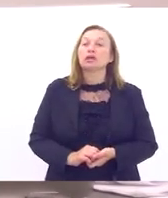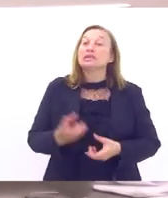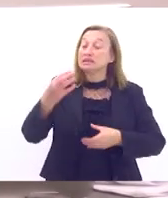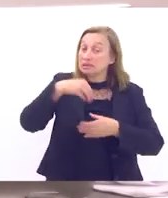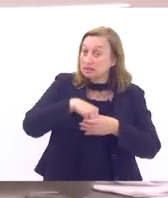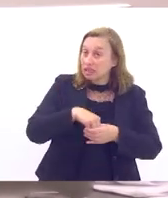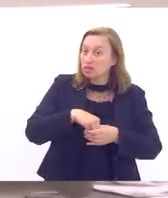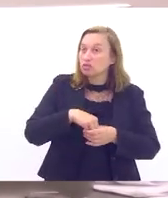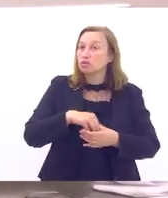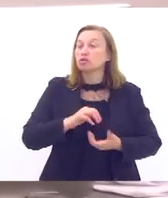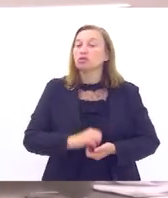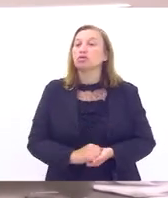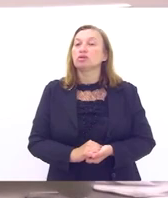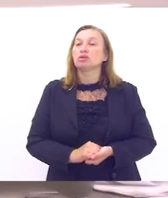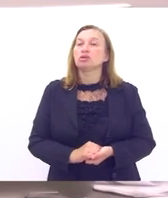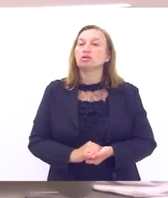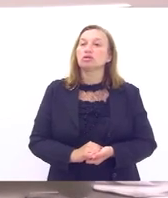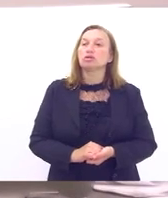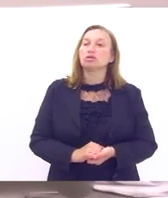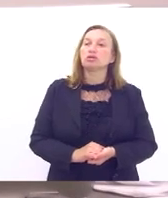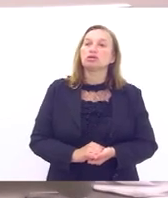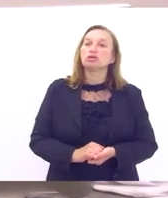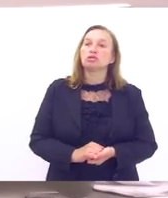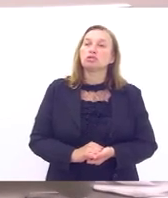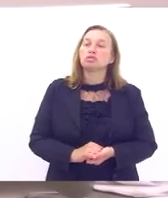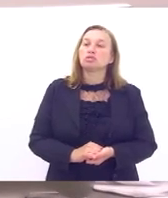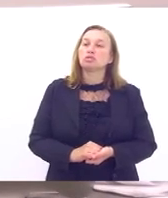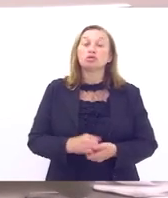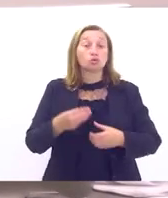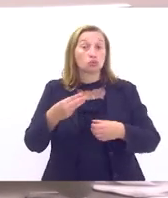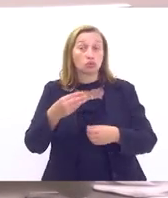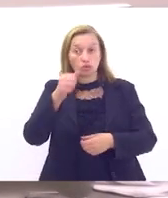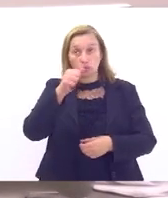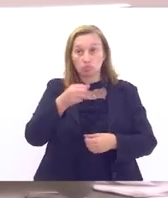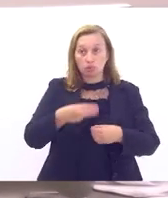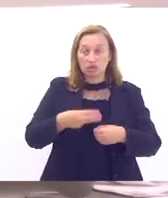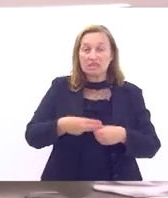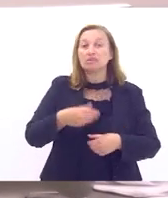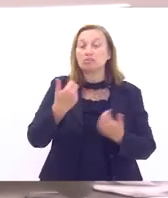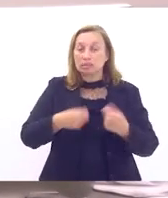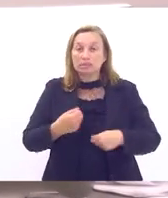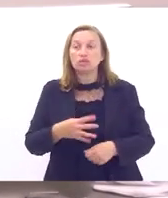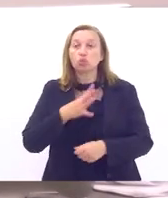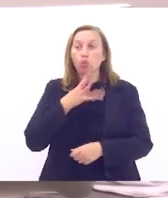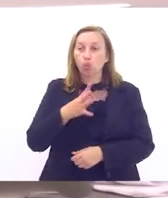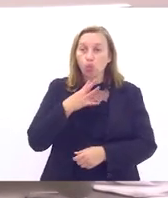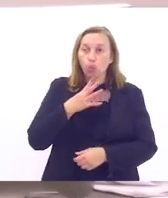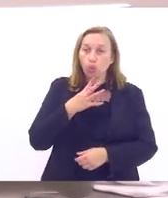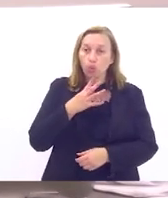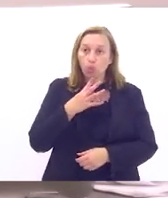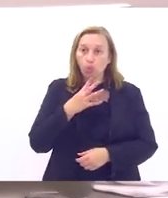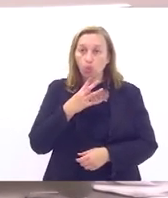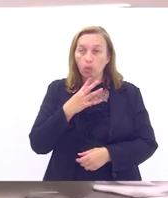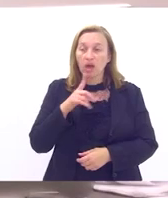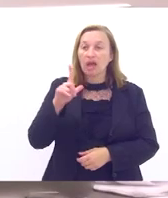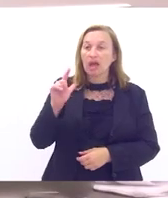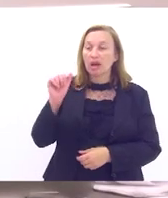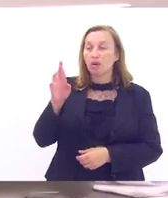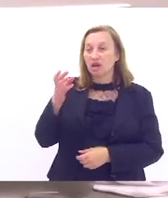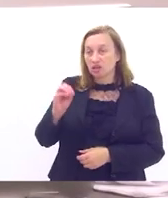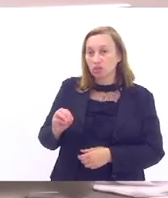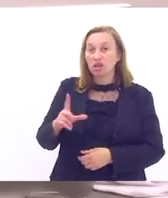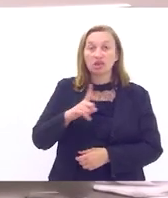Dentro da rede, né? A gente falou aqui que é preciso conhecer, né, se inteirar dos laboratórios que existem na